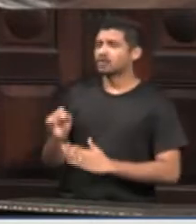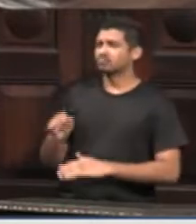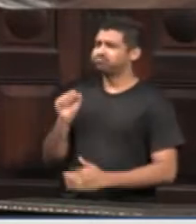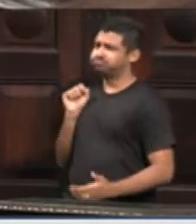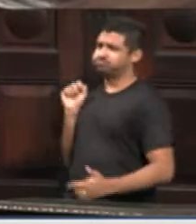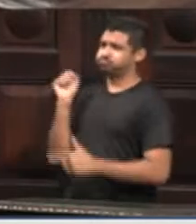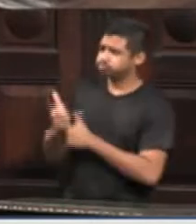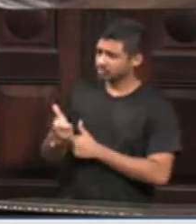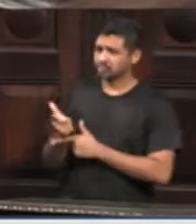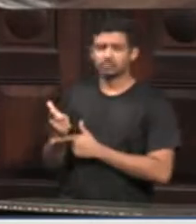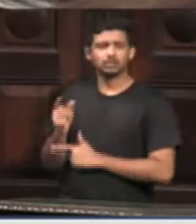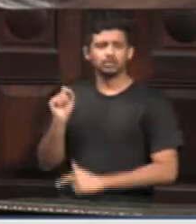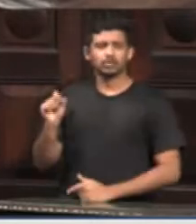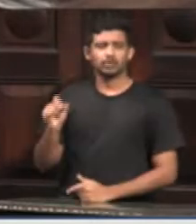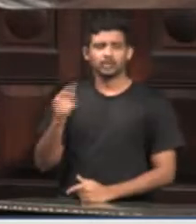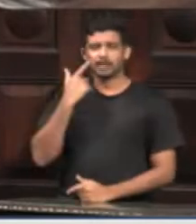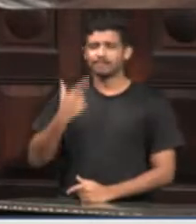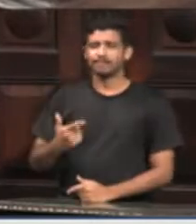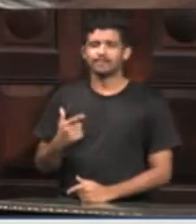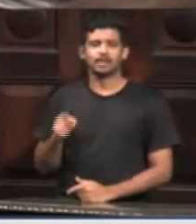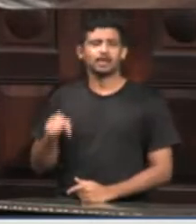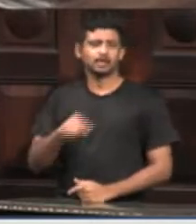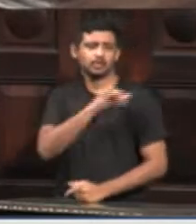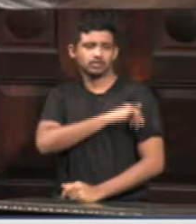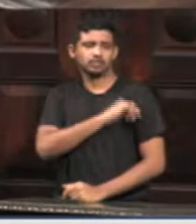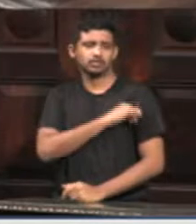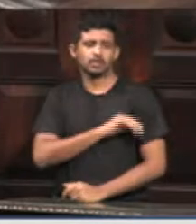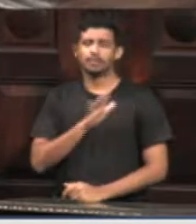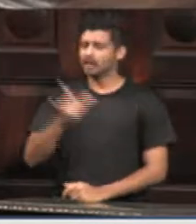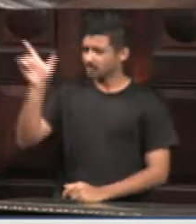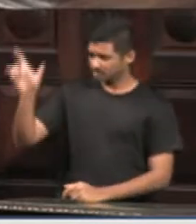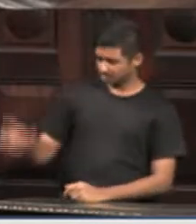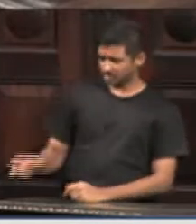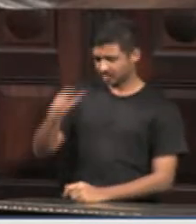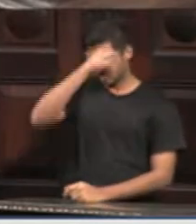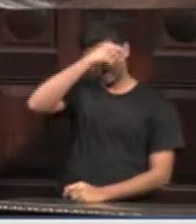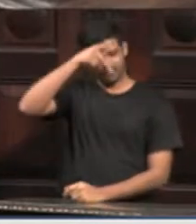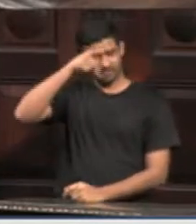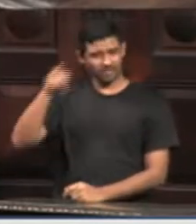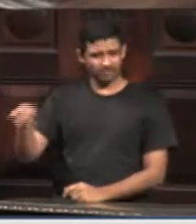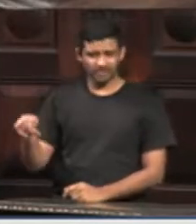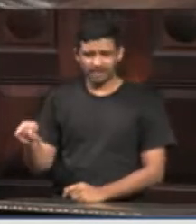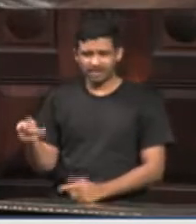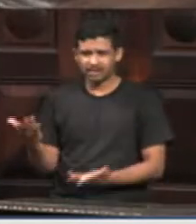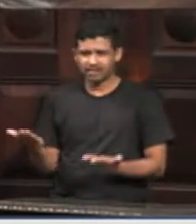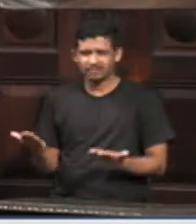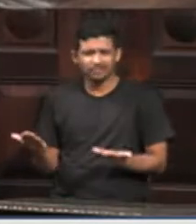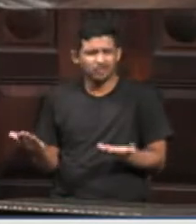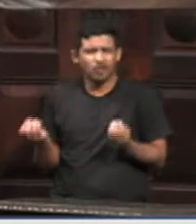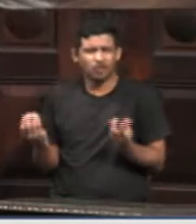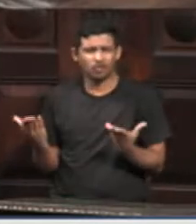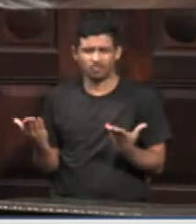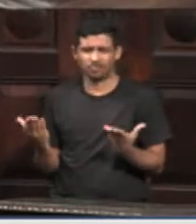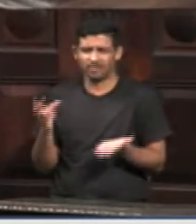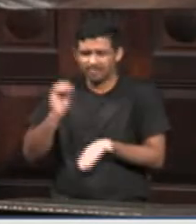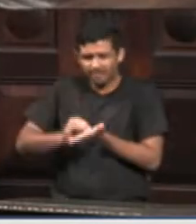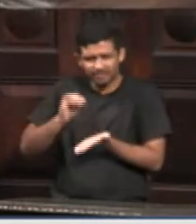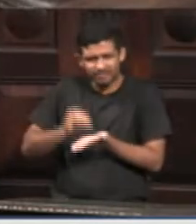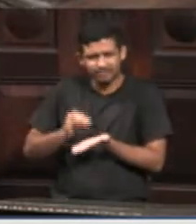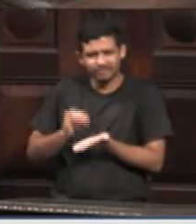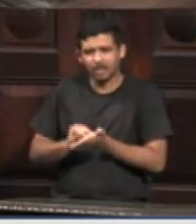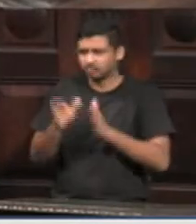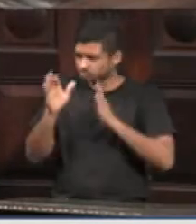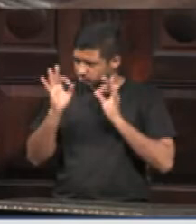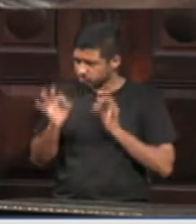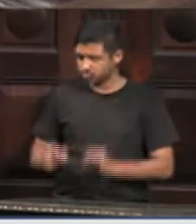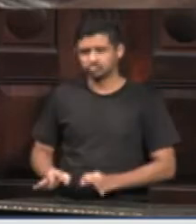de calamidade na saúde pública do Rio. E, lamentavelmente, o prefeito Crivella, mostrando seu desequilíbrio, seu despreparo, no lugar de chamar a